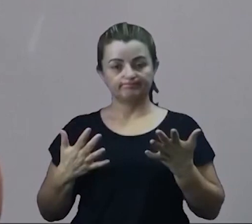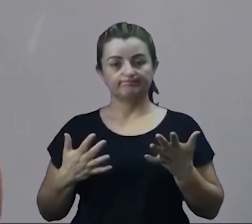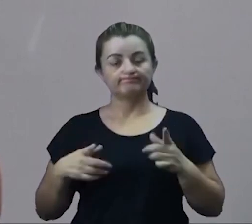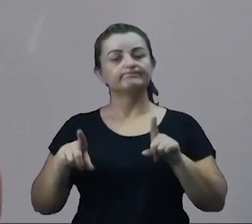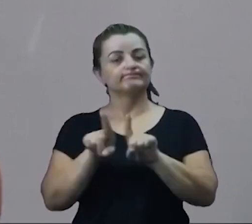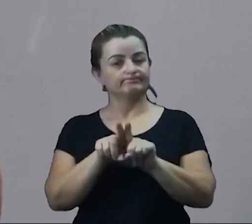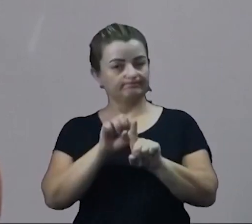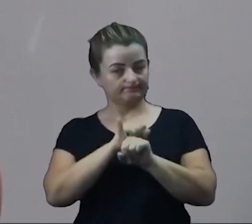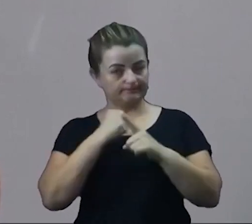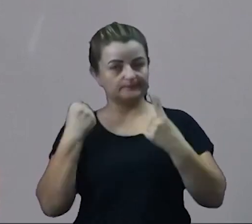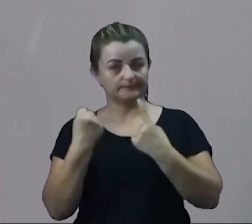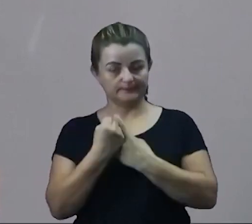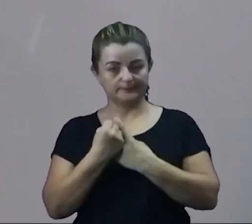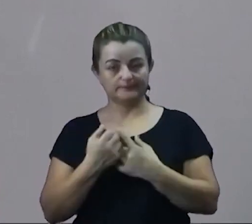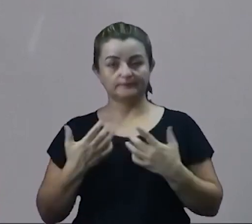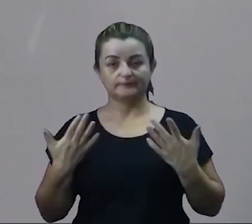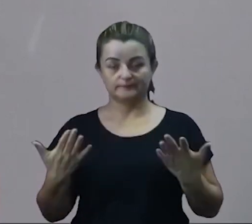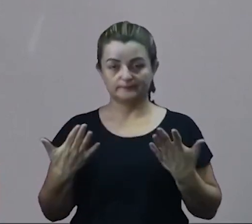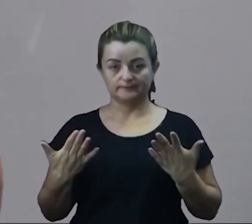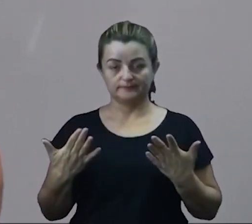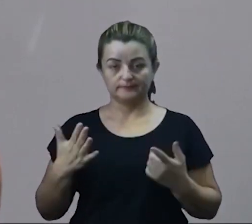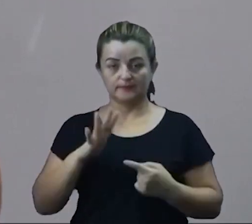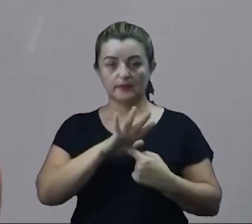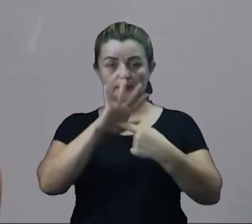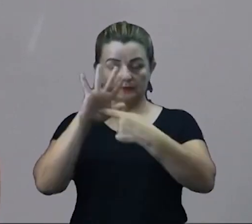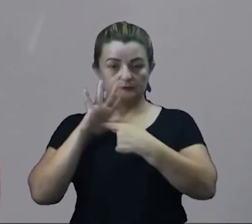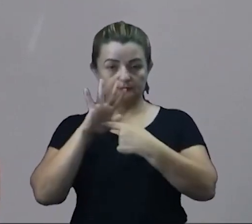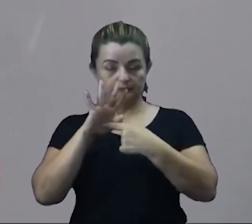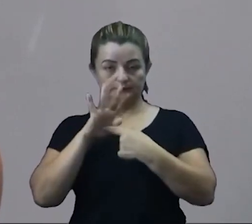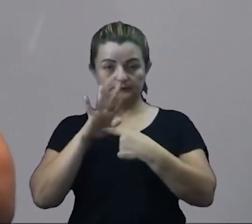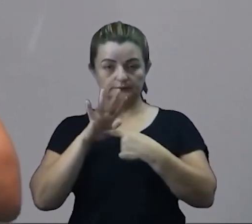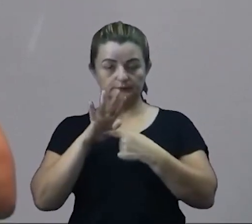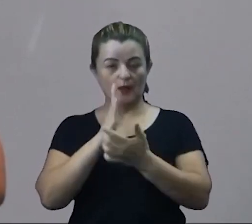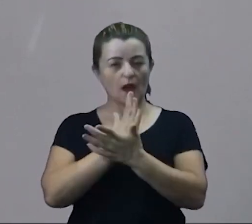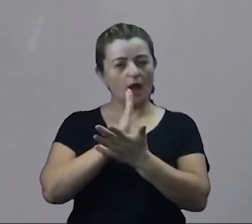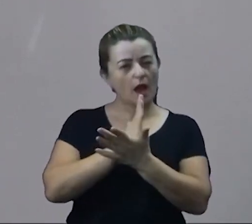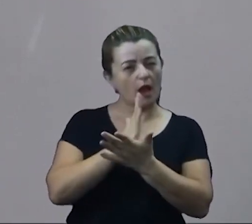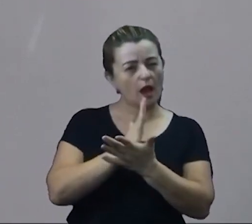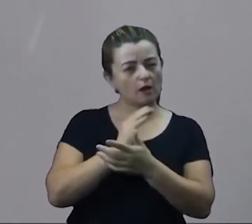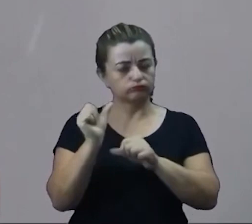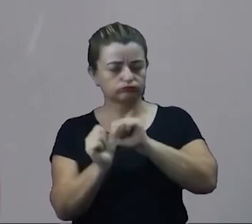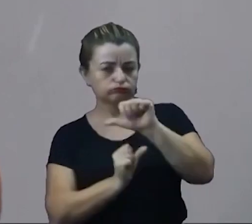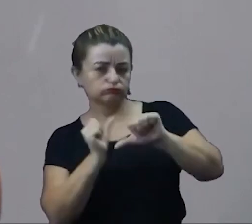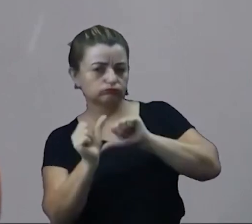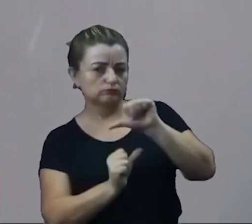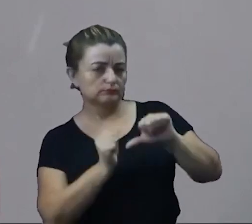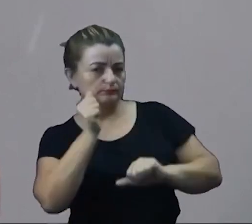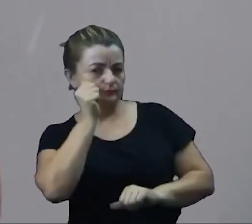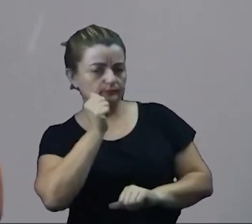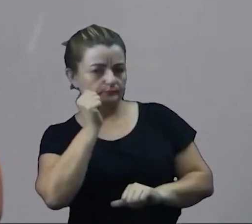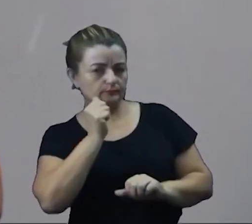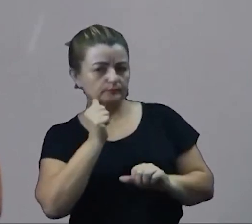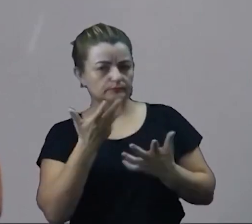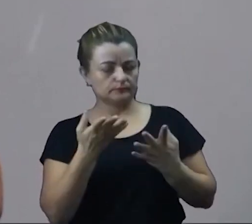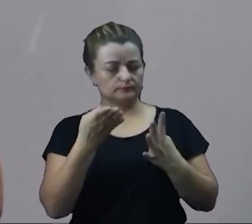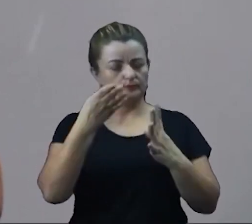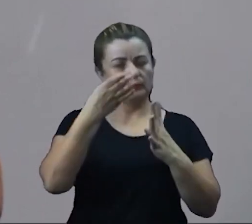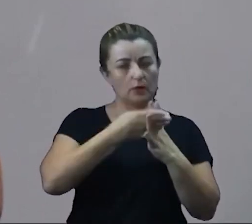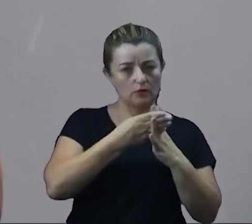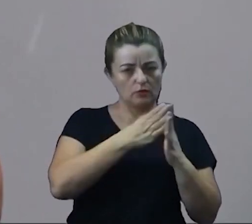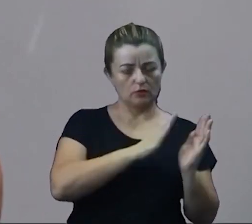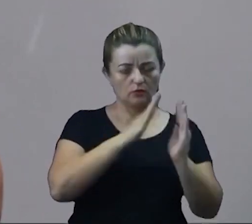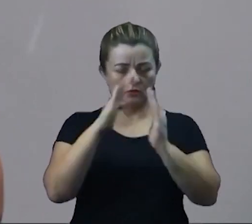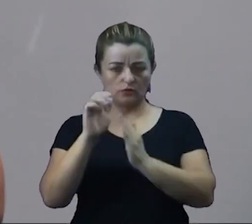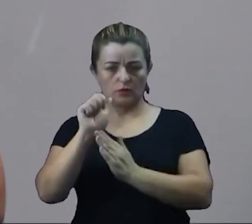e socialmente, tá bom? Gente, eu consegui mostrar para vocês algumas transformações femininas, do barroco, do arcadismo, vindo para o